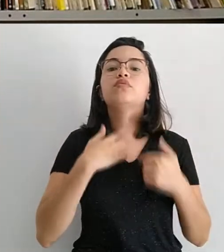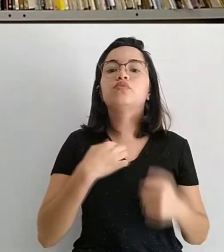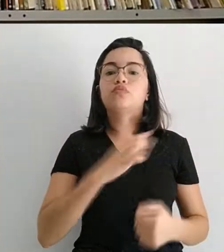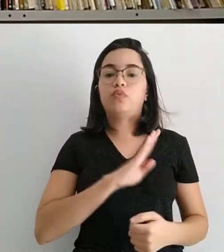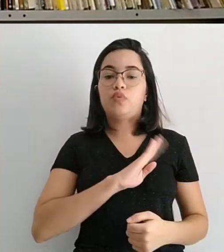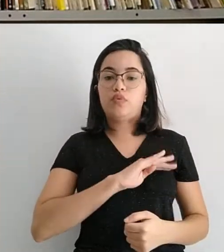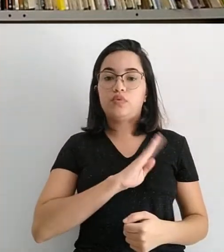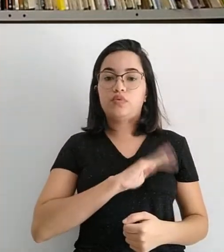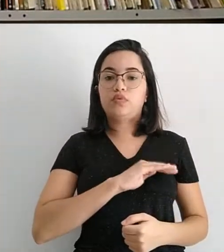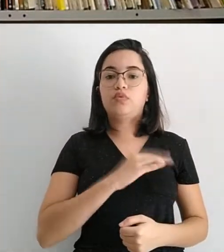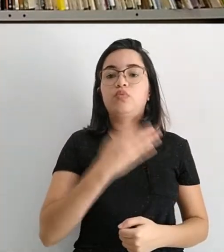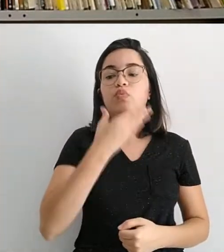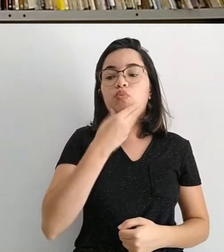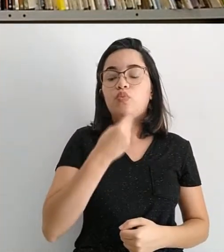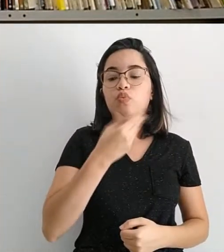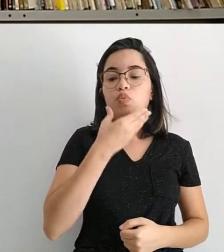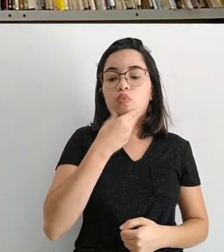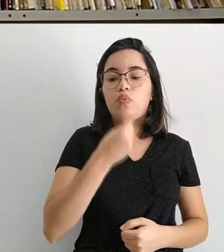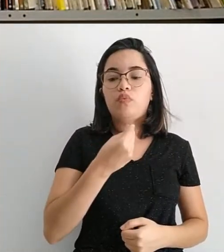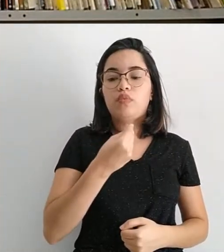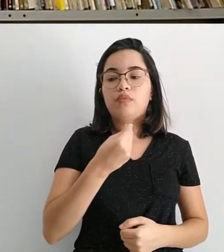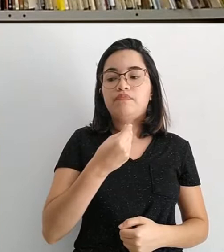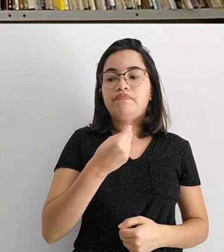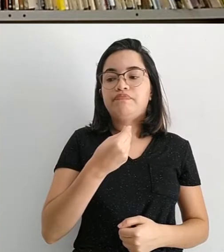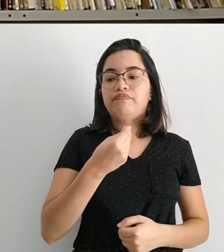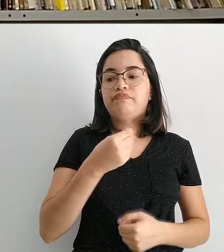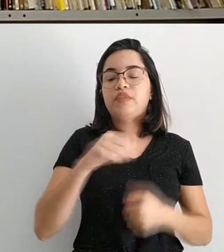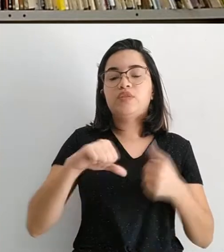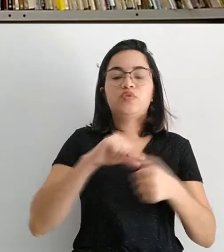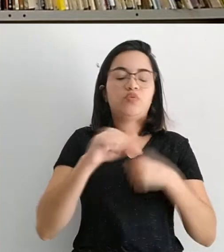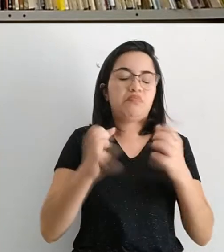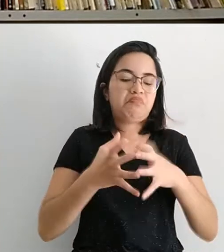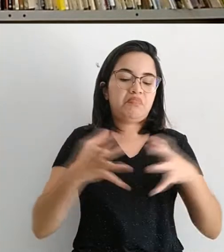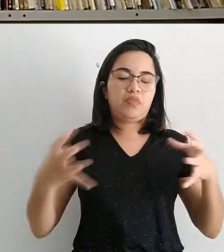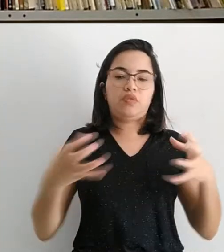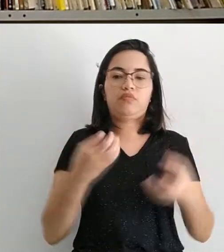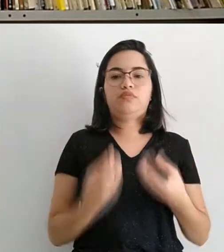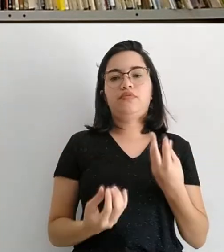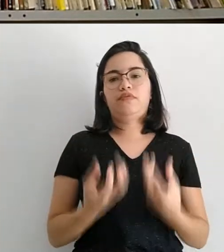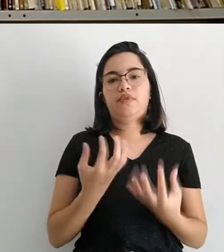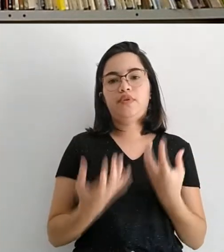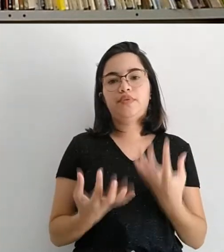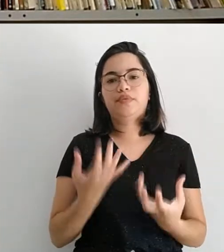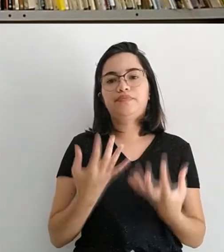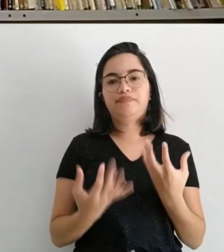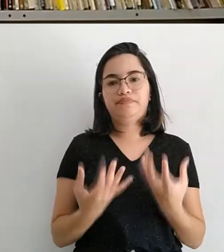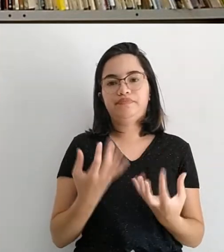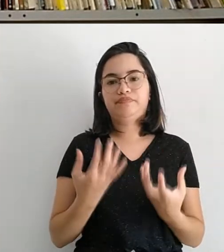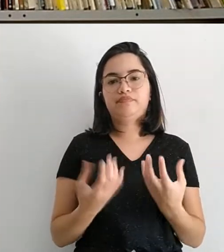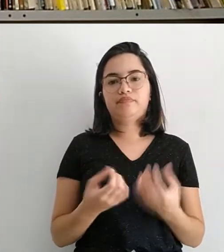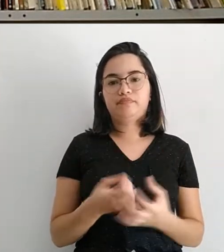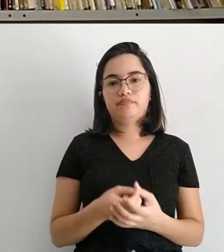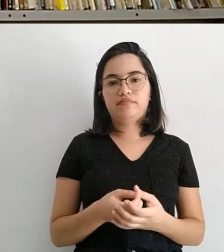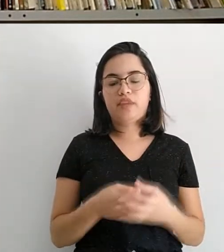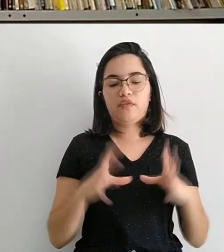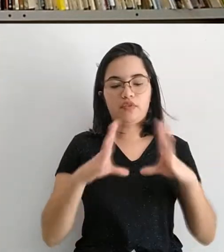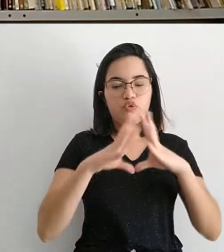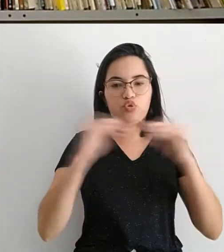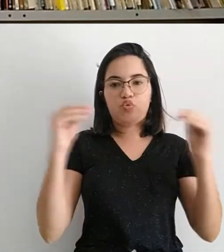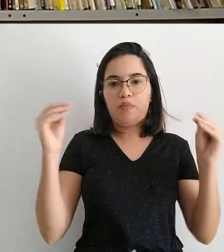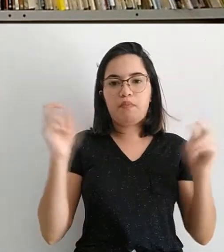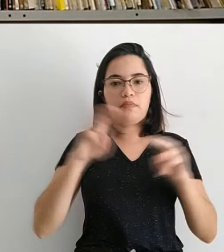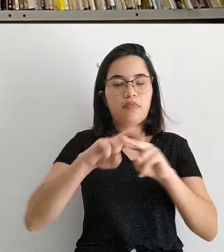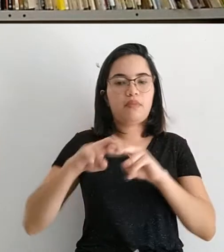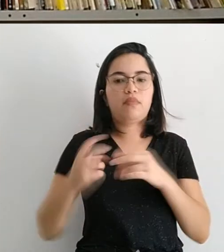o coração do homem se torna um grande inferno, e ele vai ser consumido por